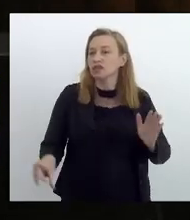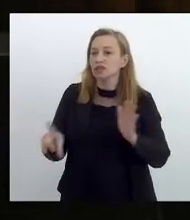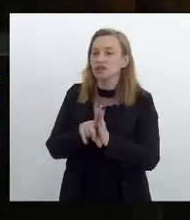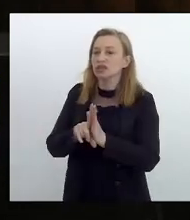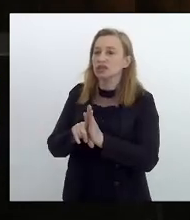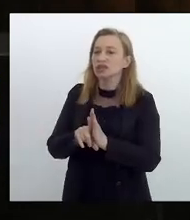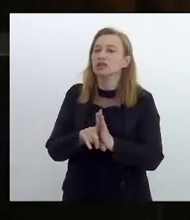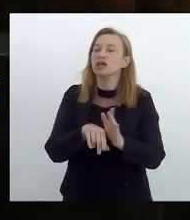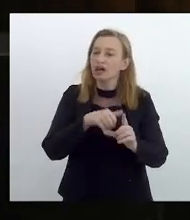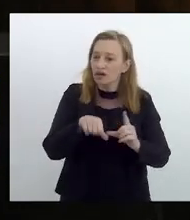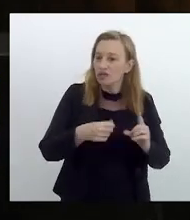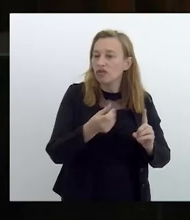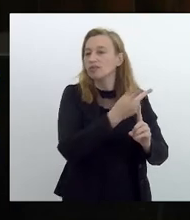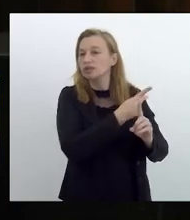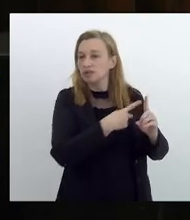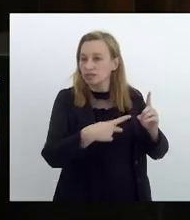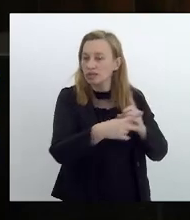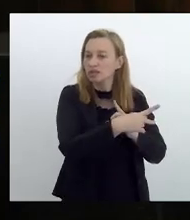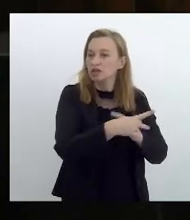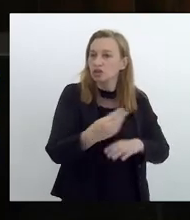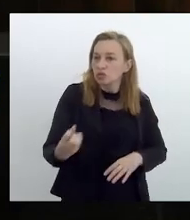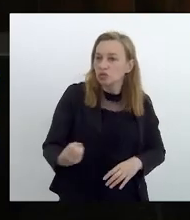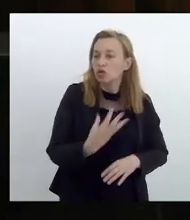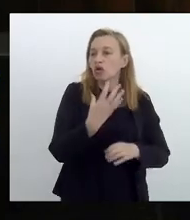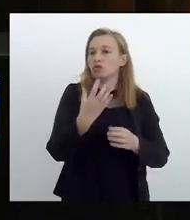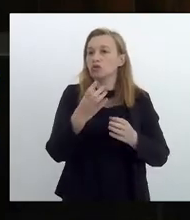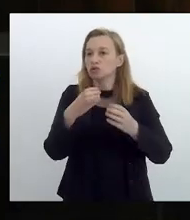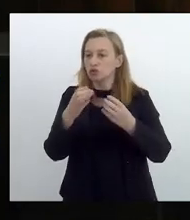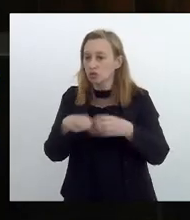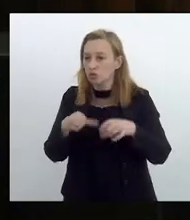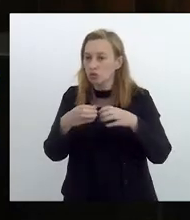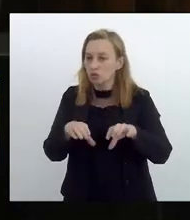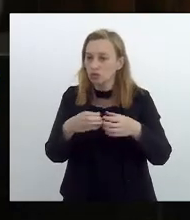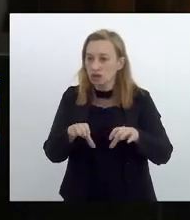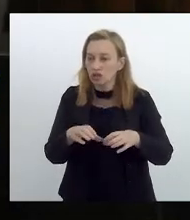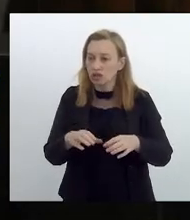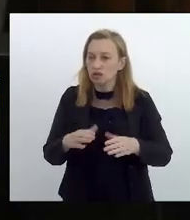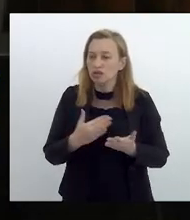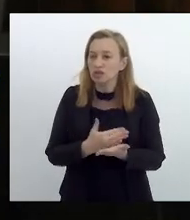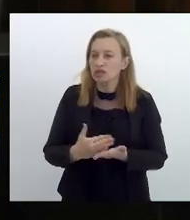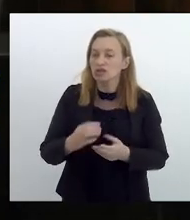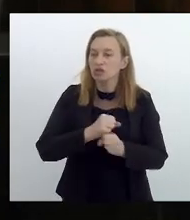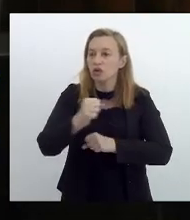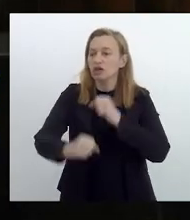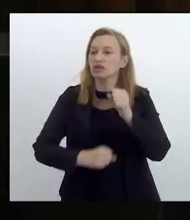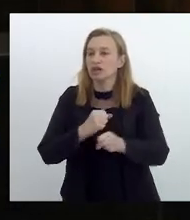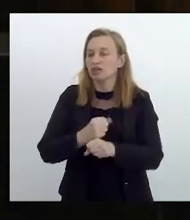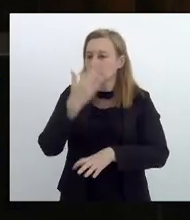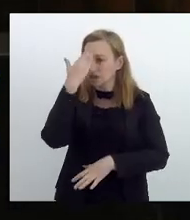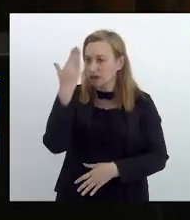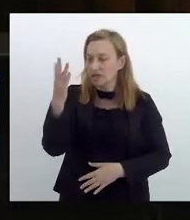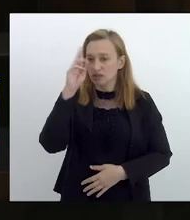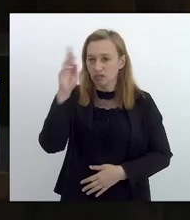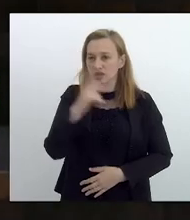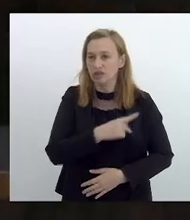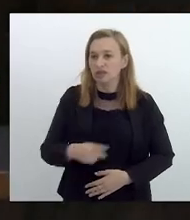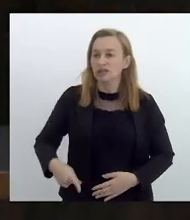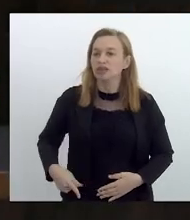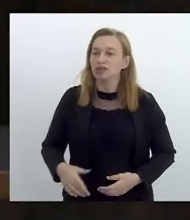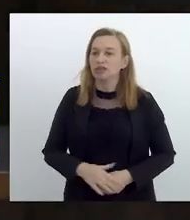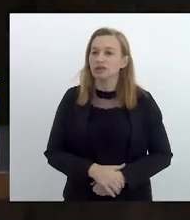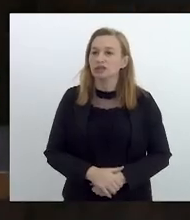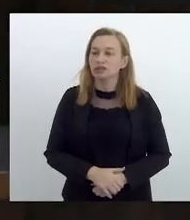da reforma da previdência para os novos concursados a partir do ano que vem então obrigado senhor presidente